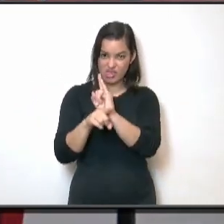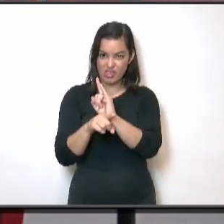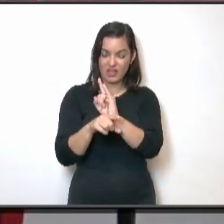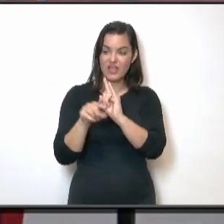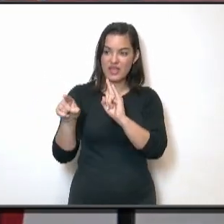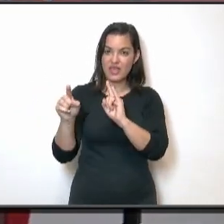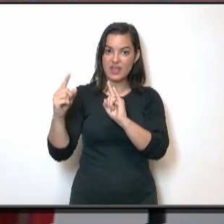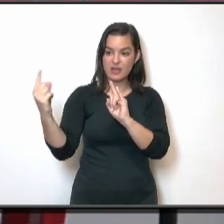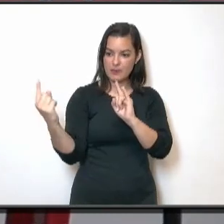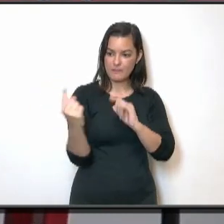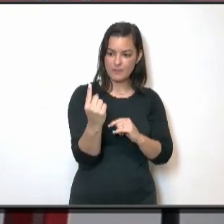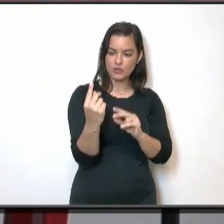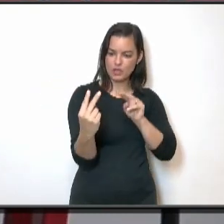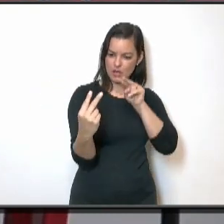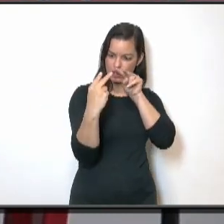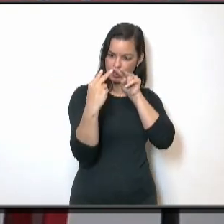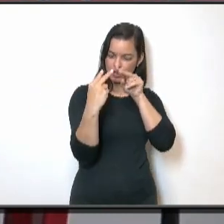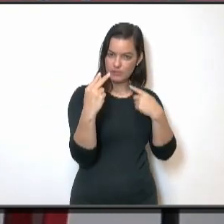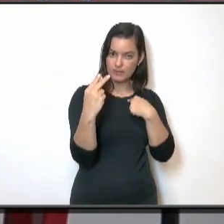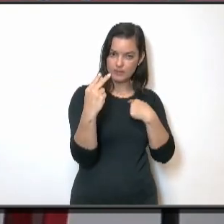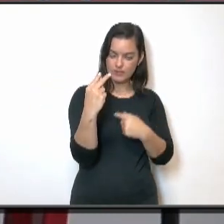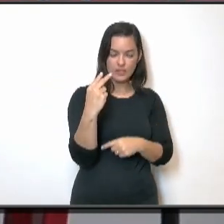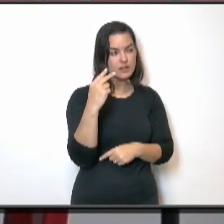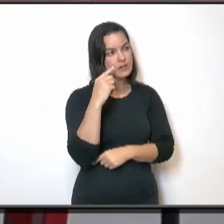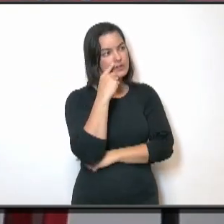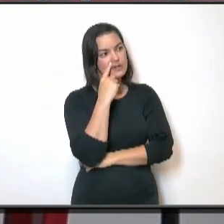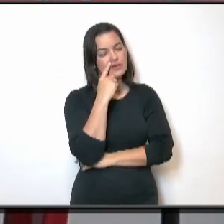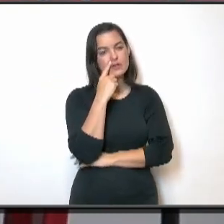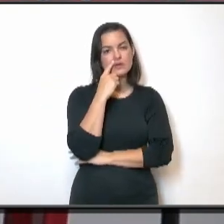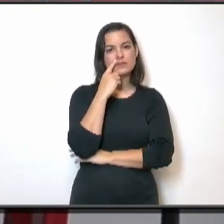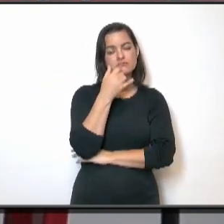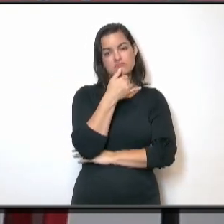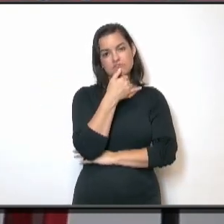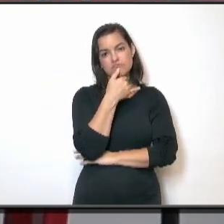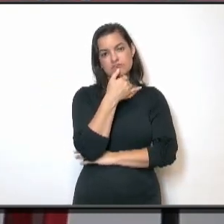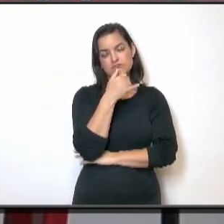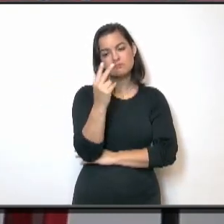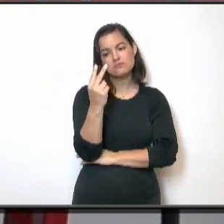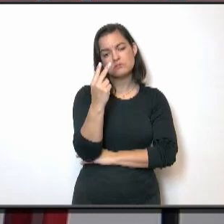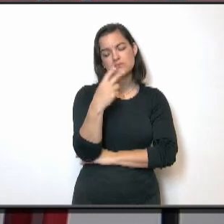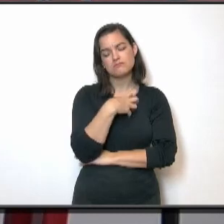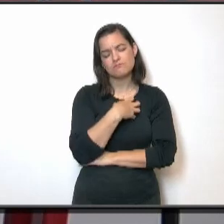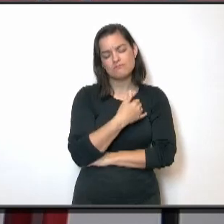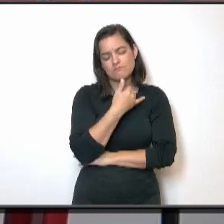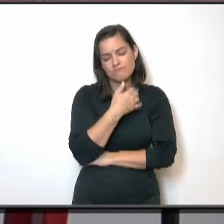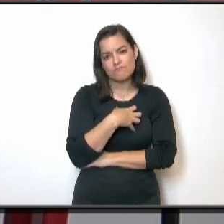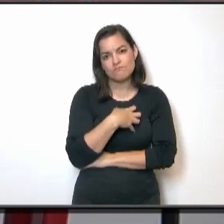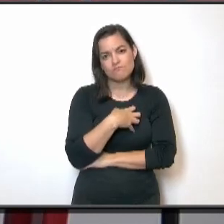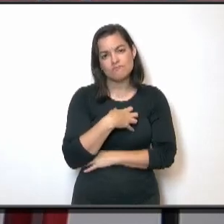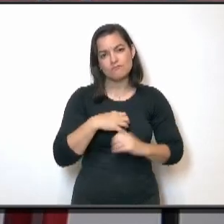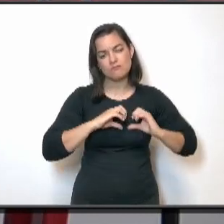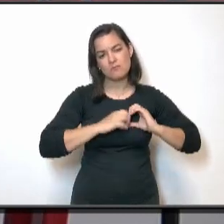e ela virasse para mim, olhando nos meus olhos, e assim, com os olhos tristes, ferida no coração, e ela